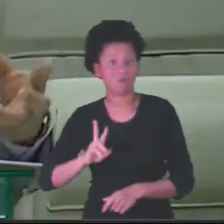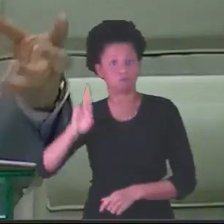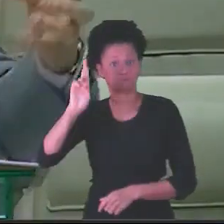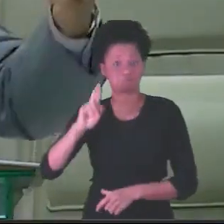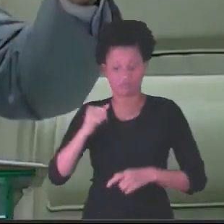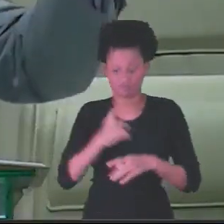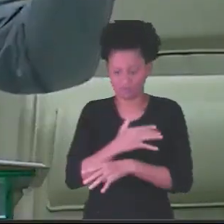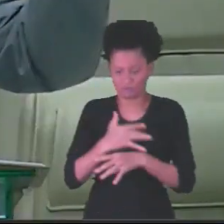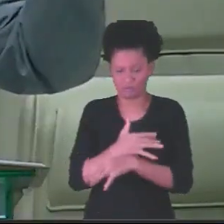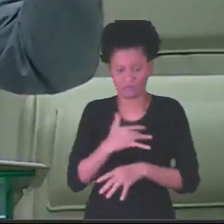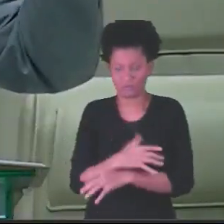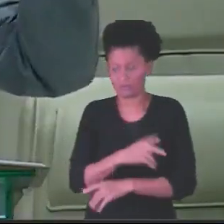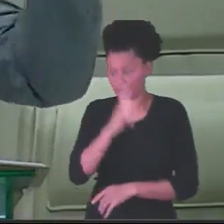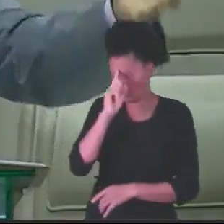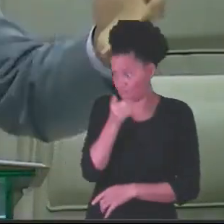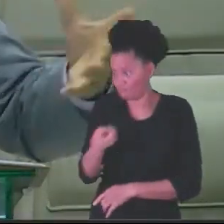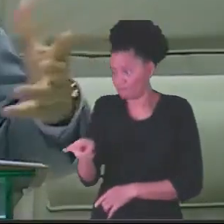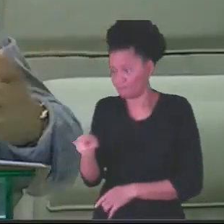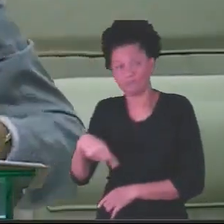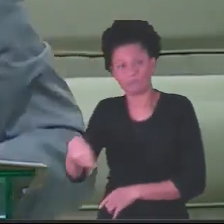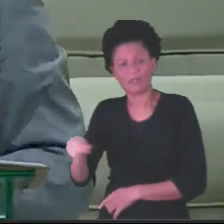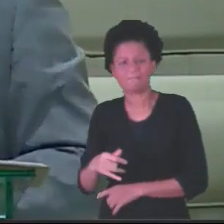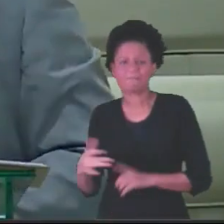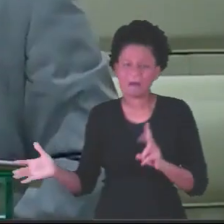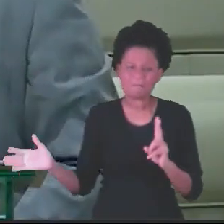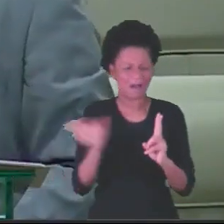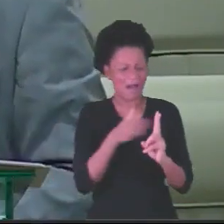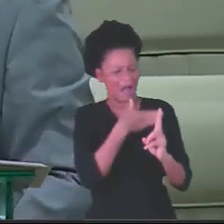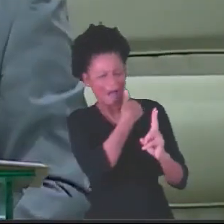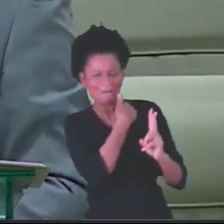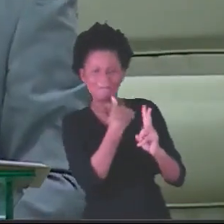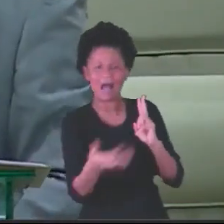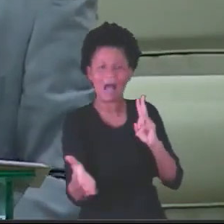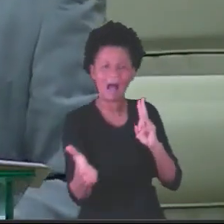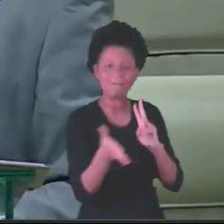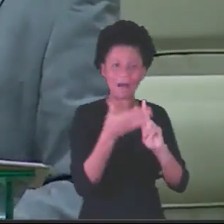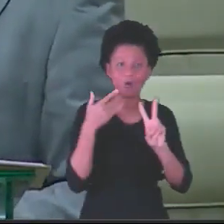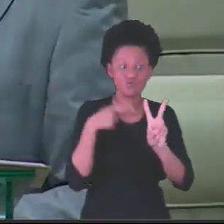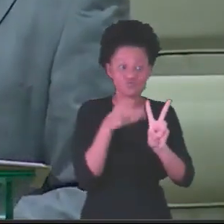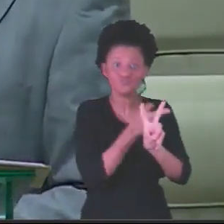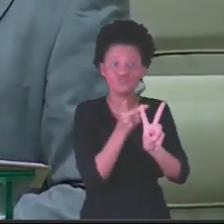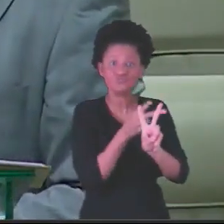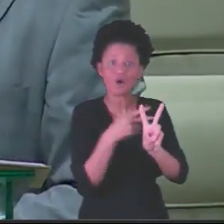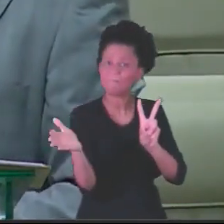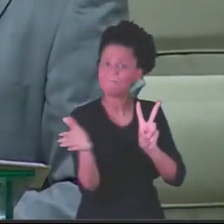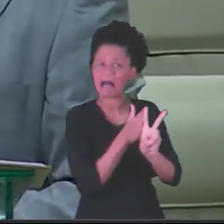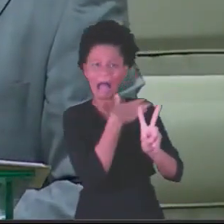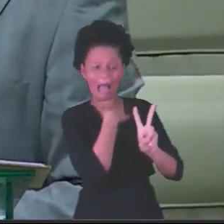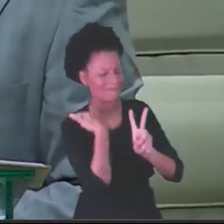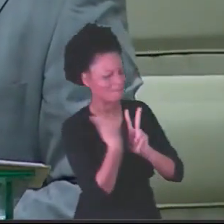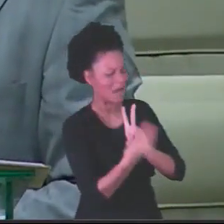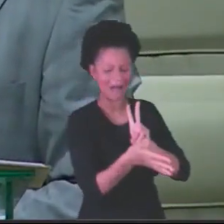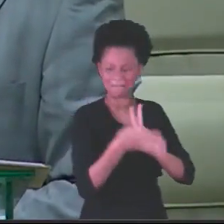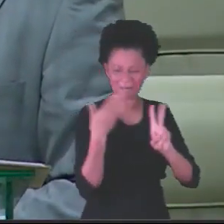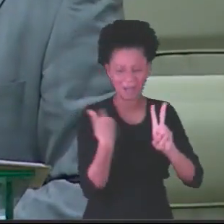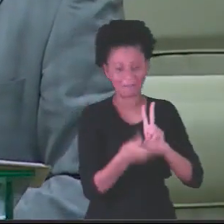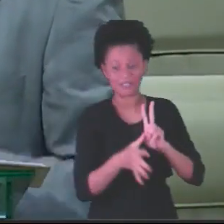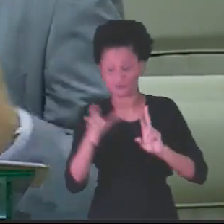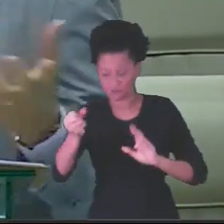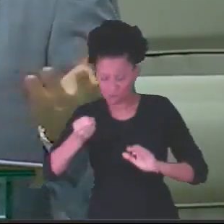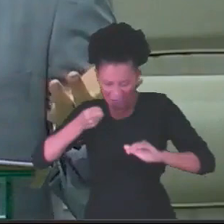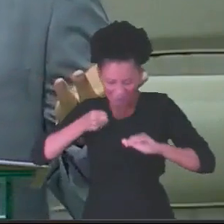manda colocar eles batem nele depois ela colocado no cárcere interior e